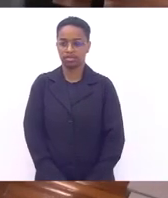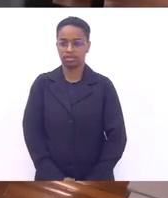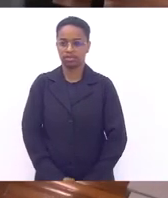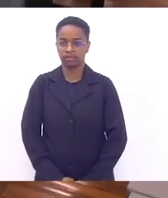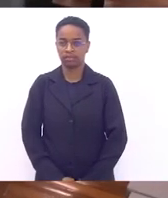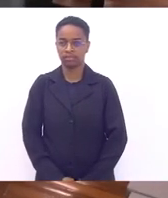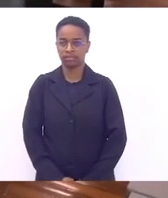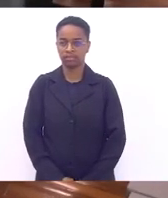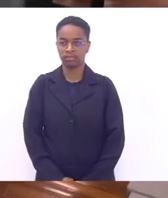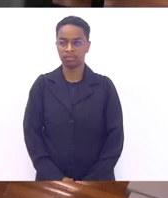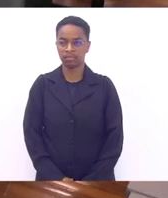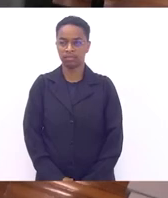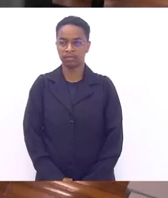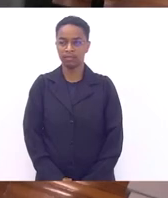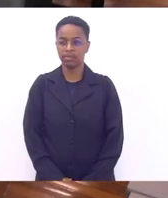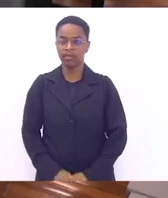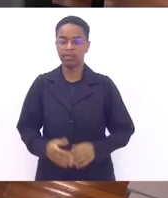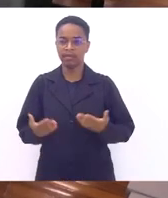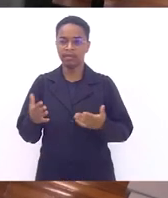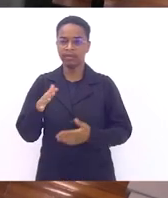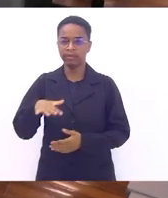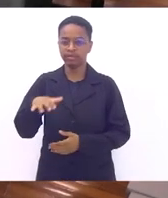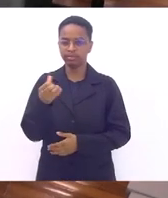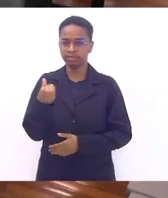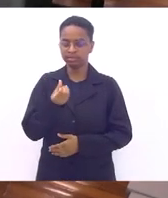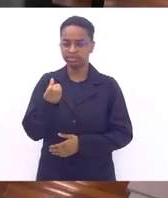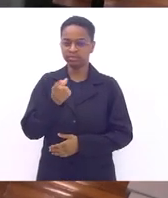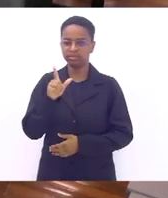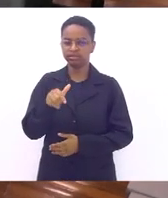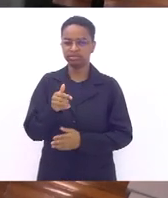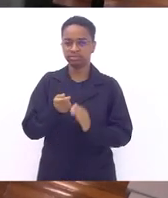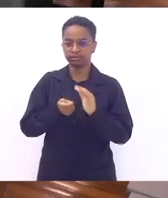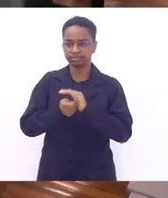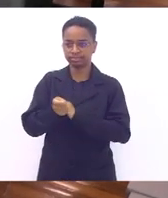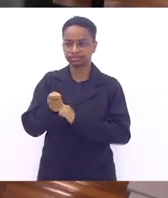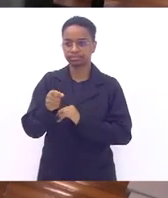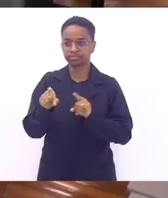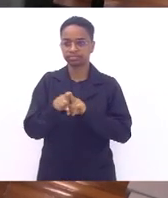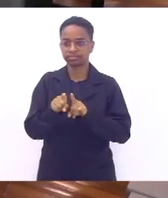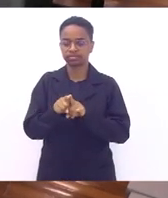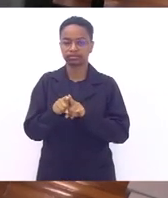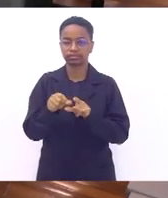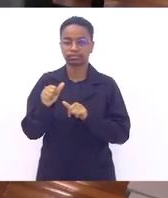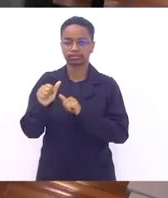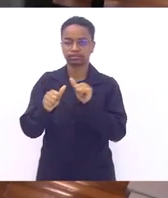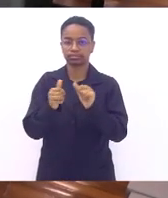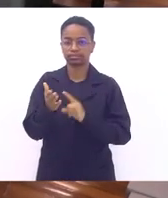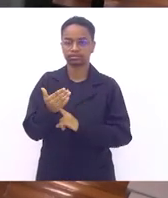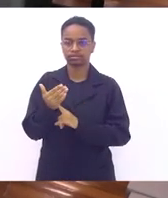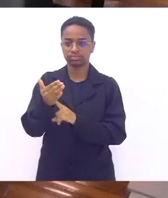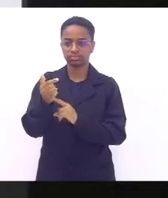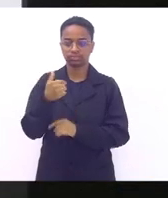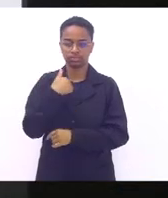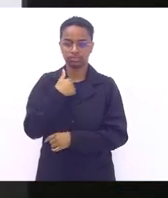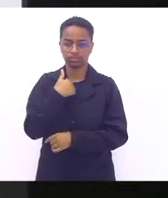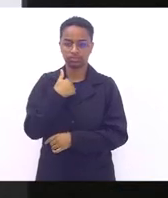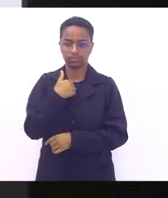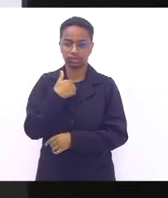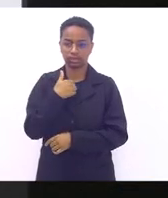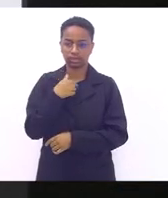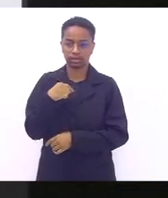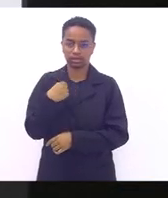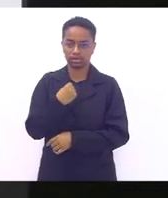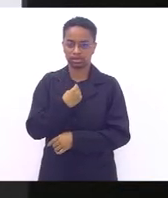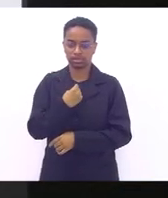Então, gente, esse aqui, então, o eixo 6, é do investimento em inovações tecnológicas. Isso daqui, a gente,